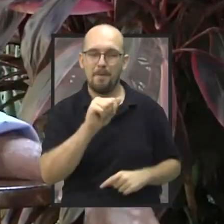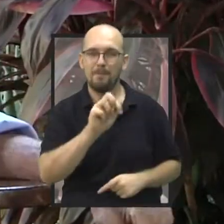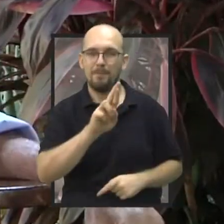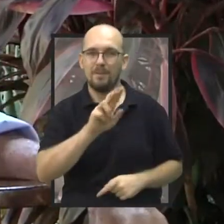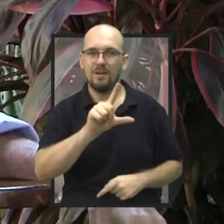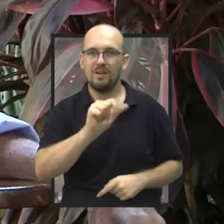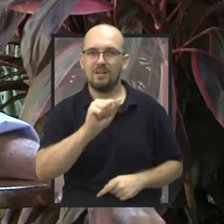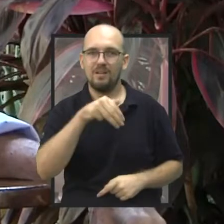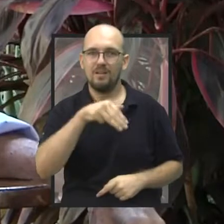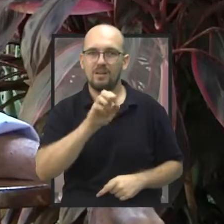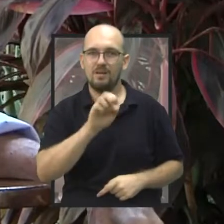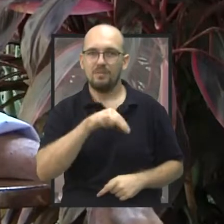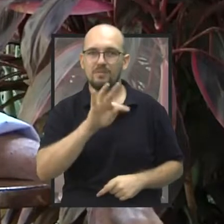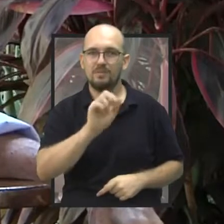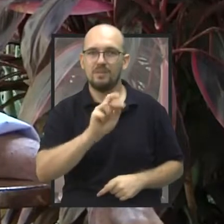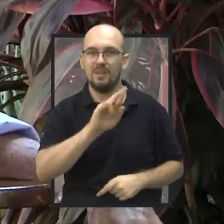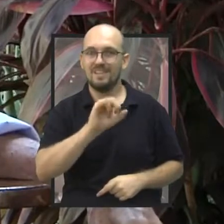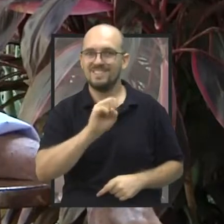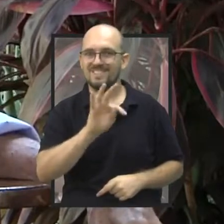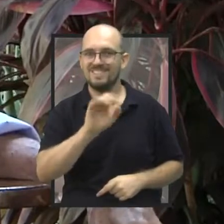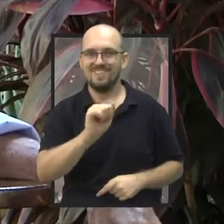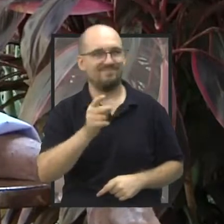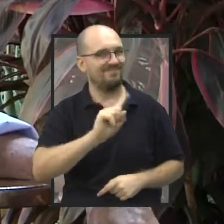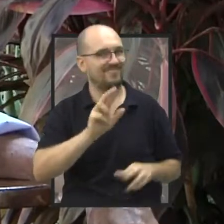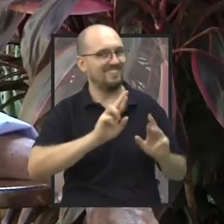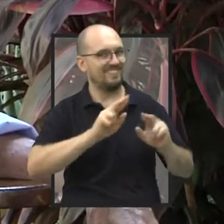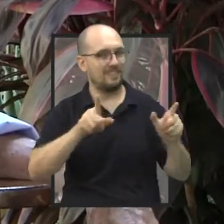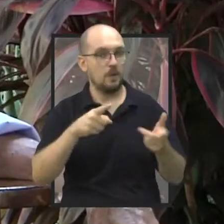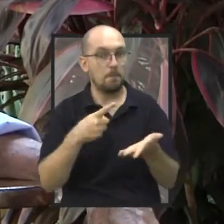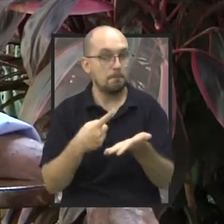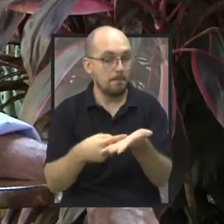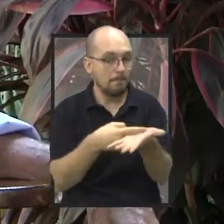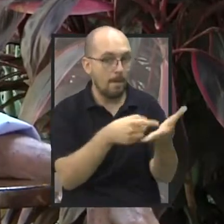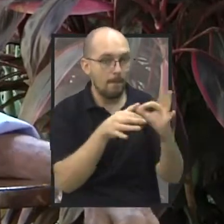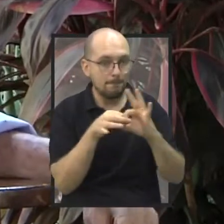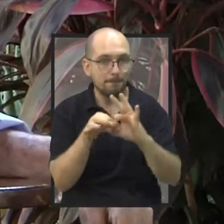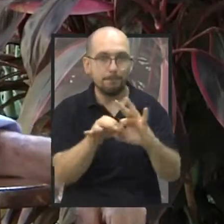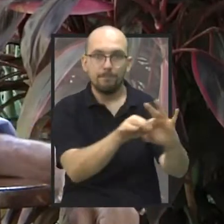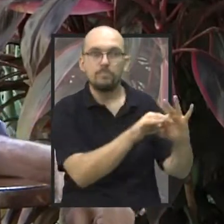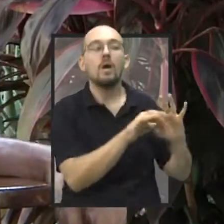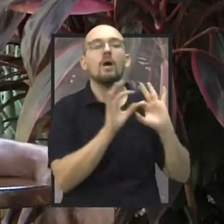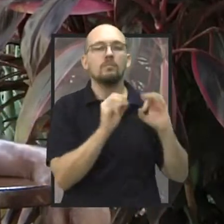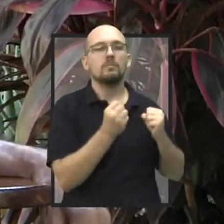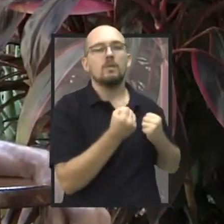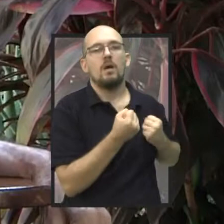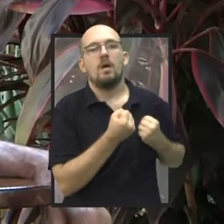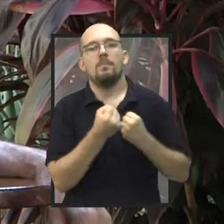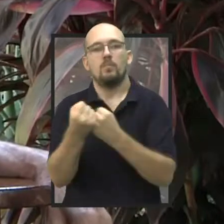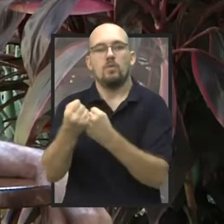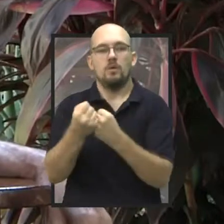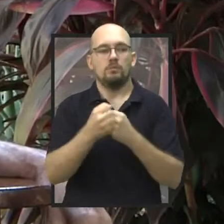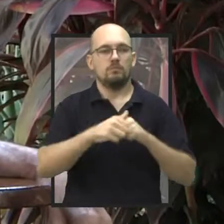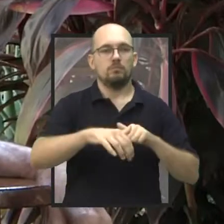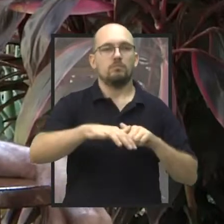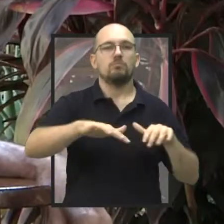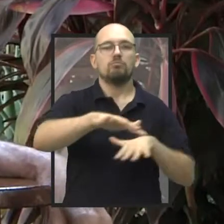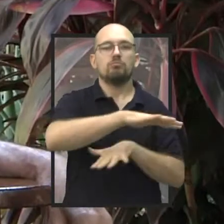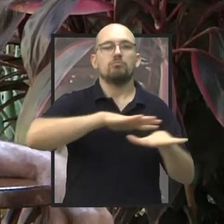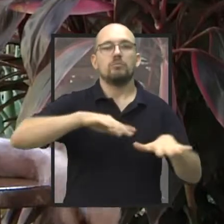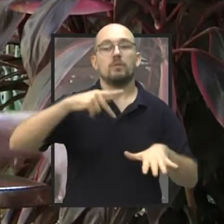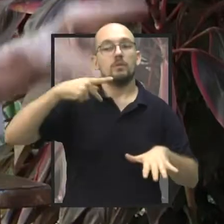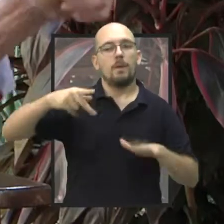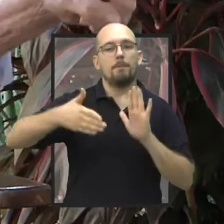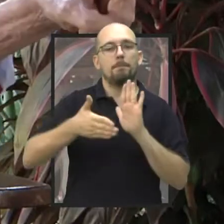sistema parlamentarista, eles se unem para eleger previamente e apoiar a dinâmica proposta pelo